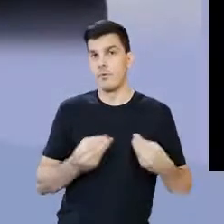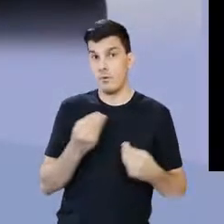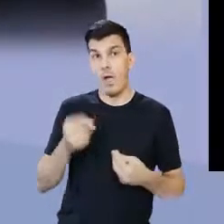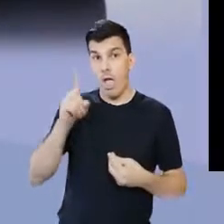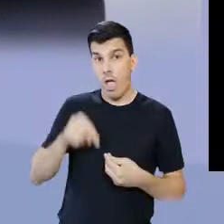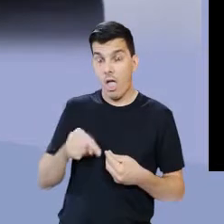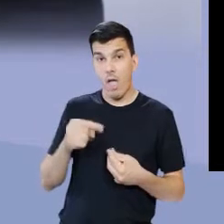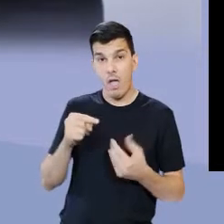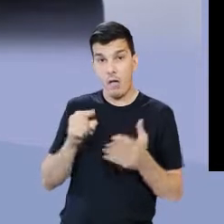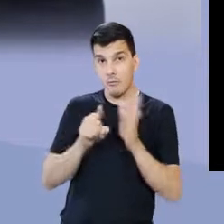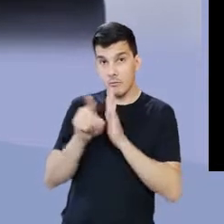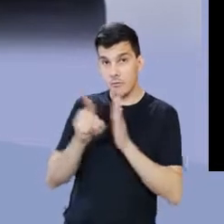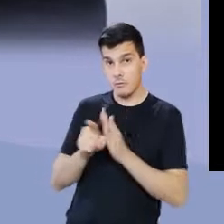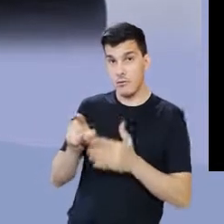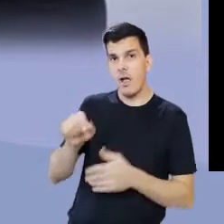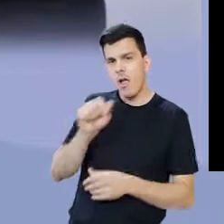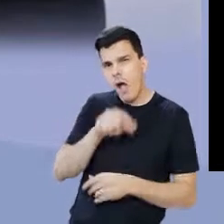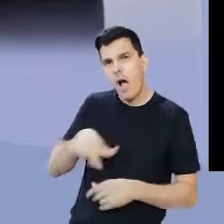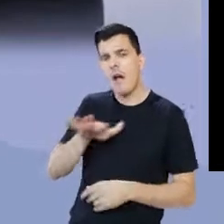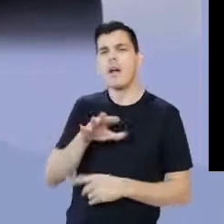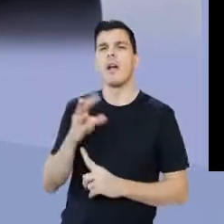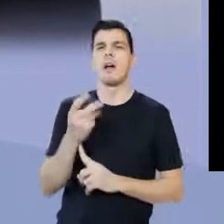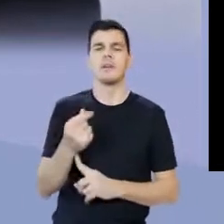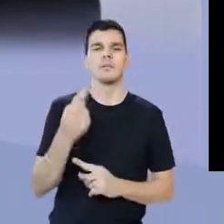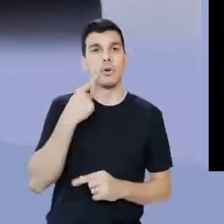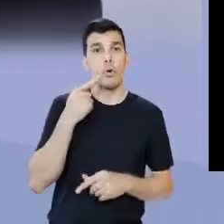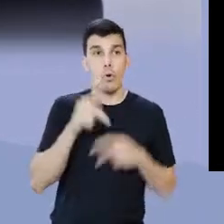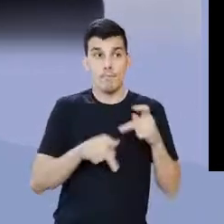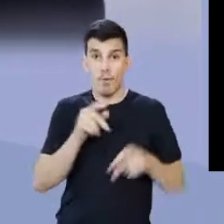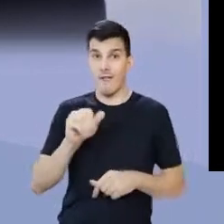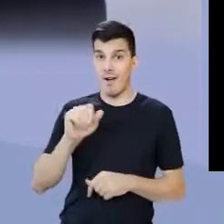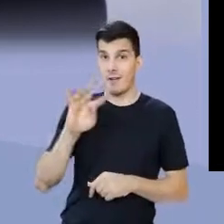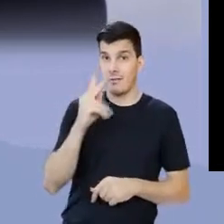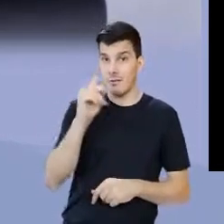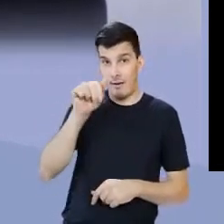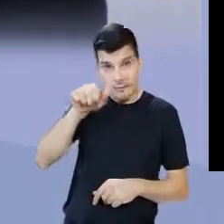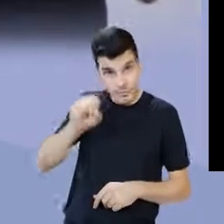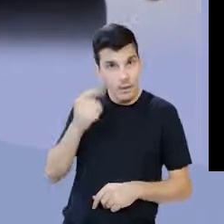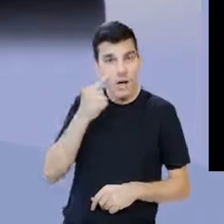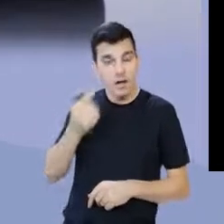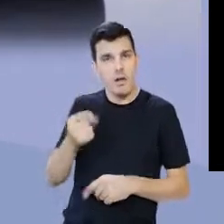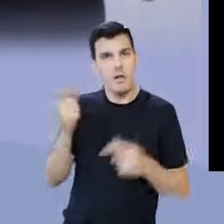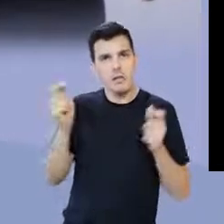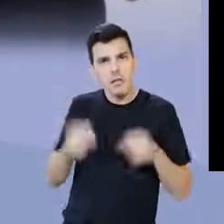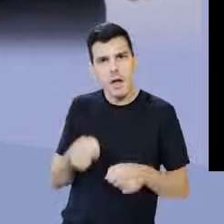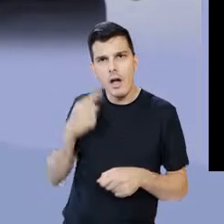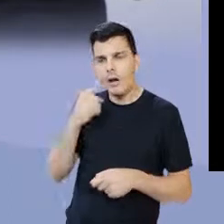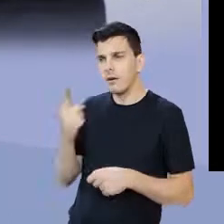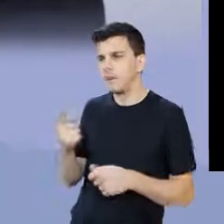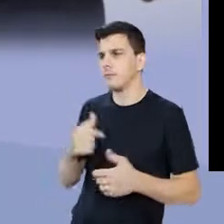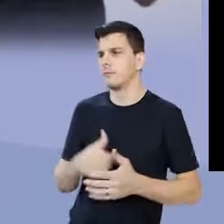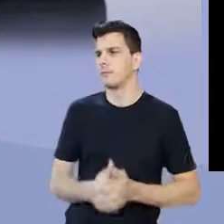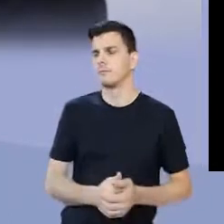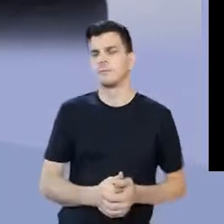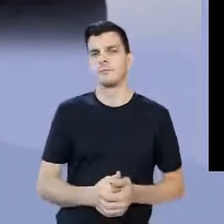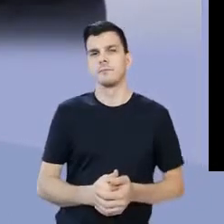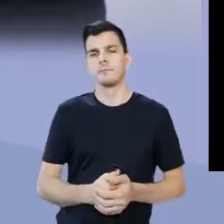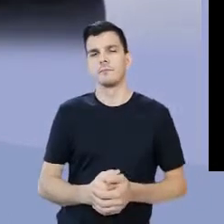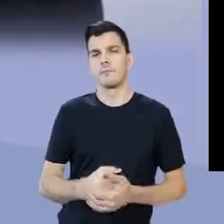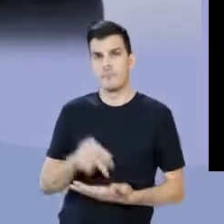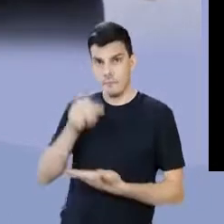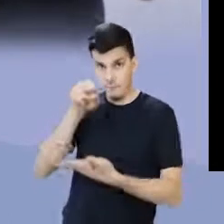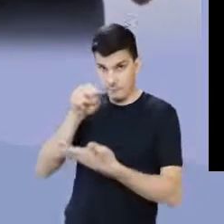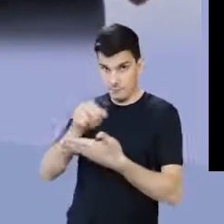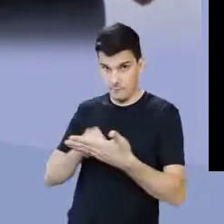trata de competência nas construções e nas artes, os atenienses acreditam que poucos sejam capazes de dar conselhos. Quando, ao